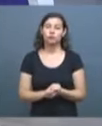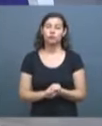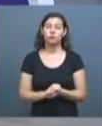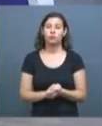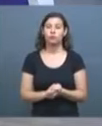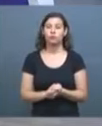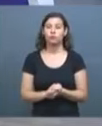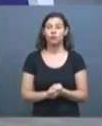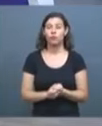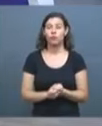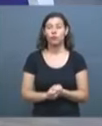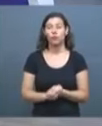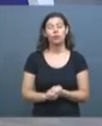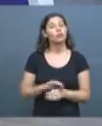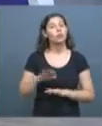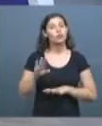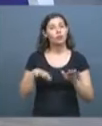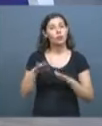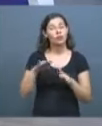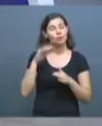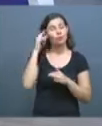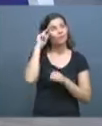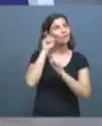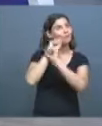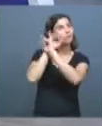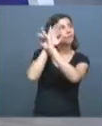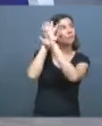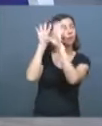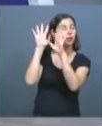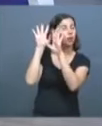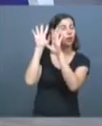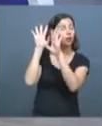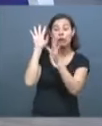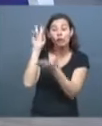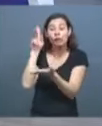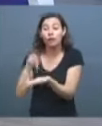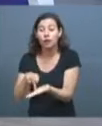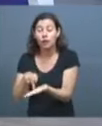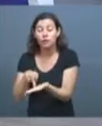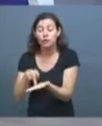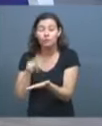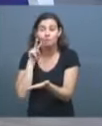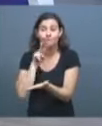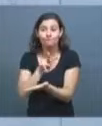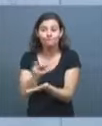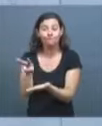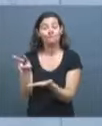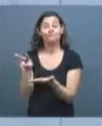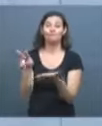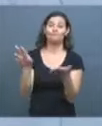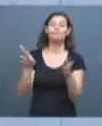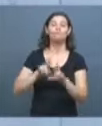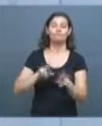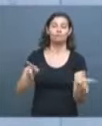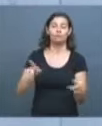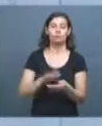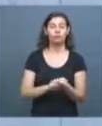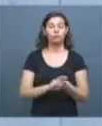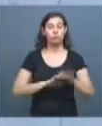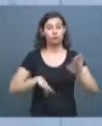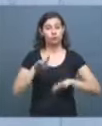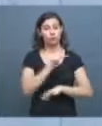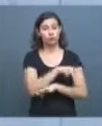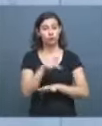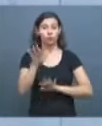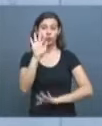ele tem que sair de um mundo idealizado e vir para o mundo real. Né? E eu acredito que os próprios professores dentro da faculdade, eles